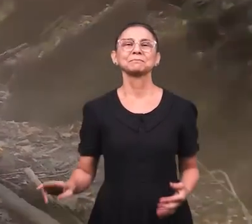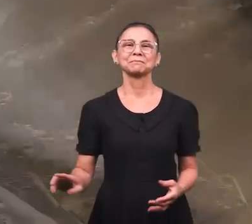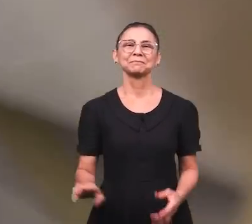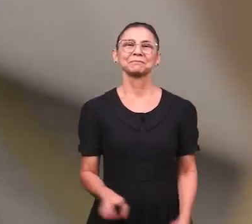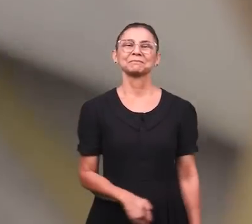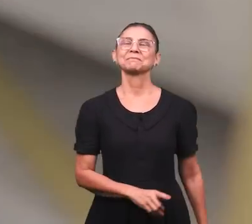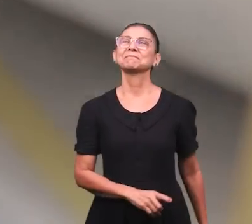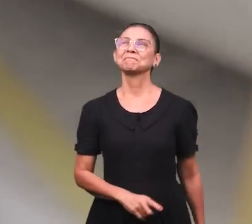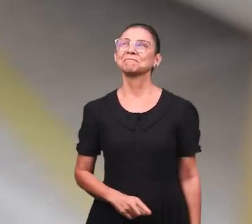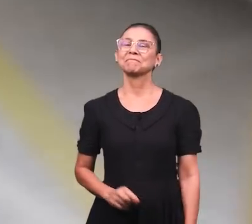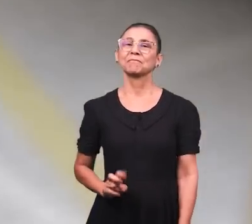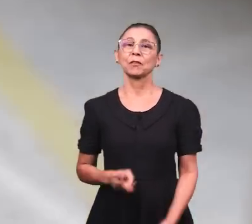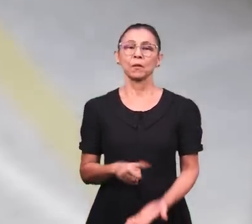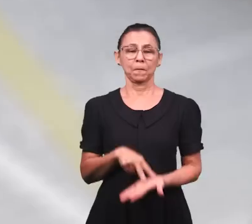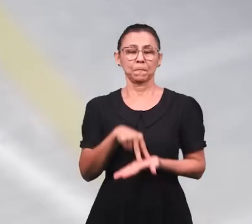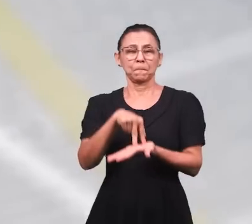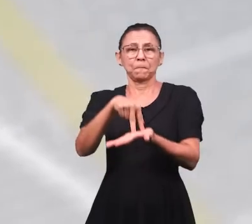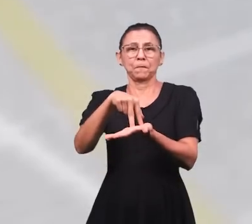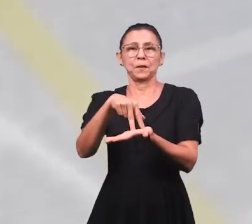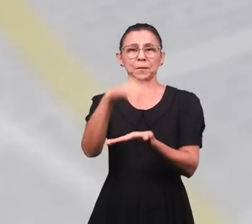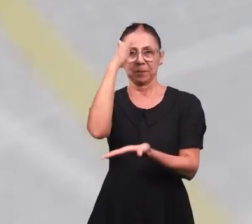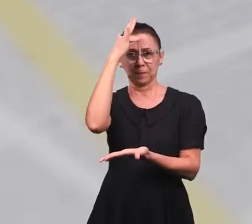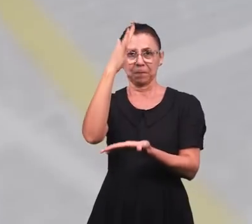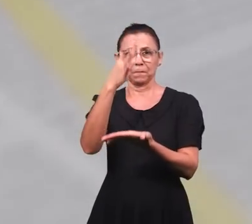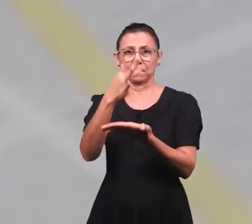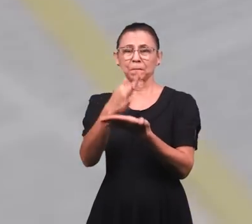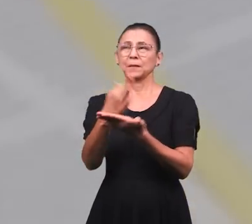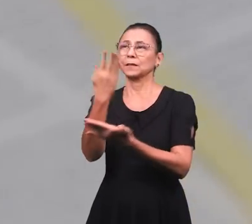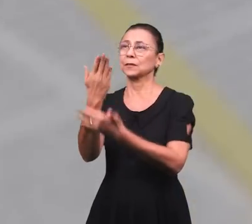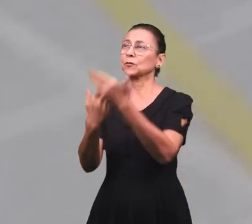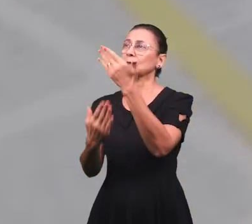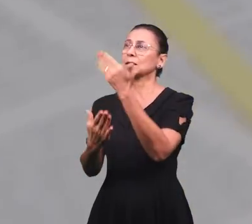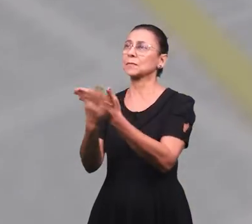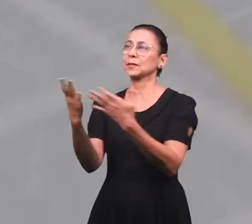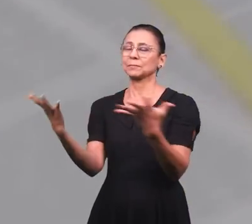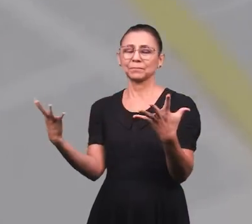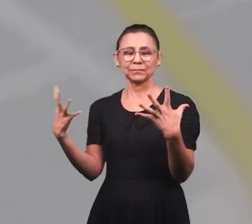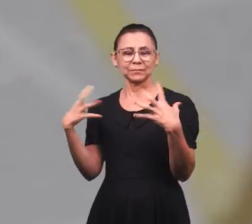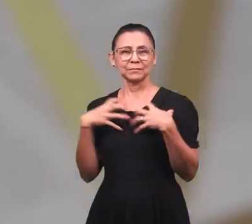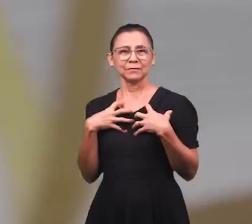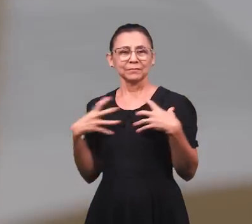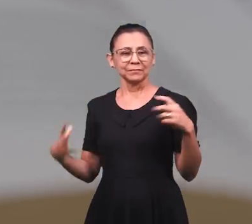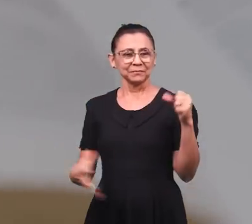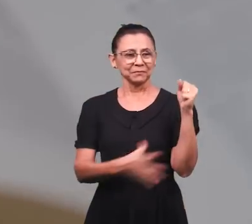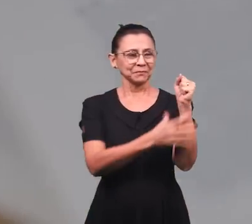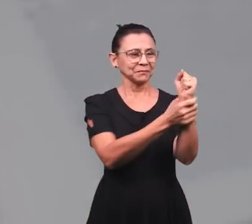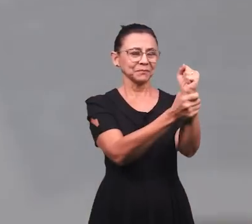Senhor. Pela fé eu vou seguro em tuas